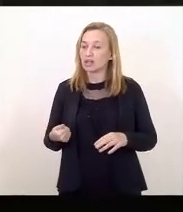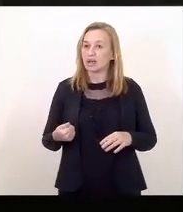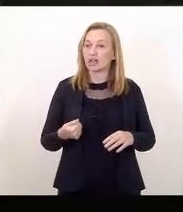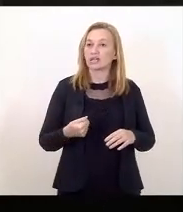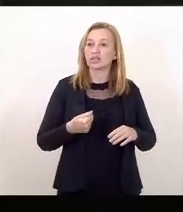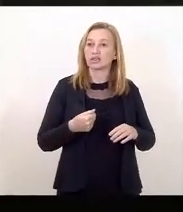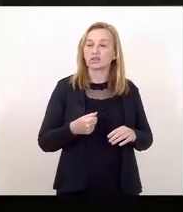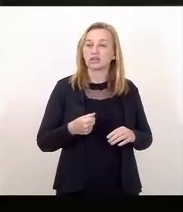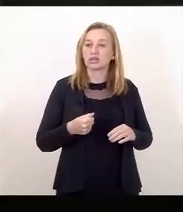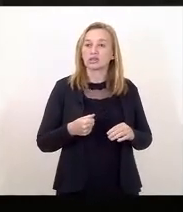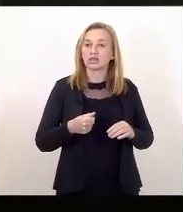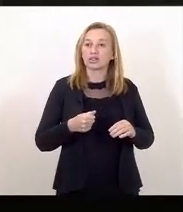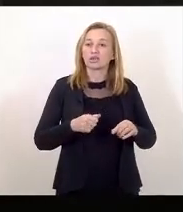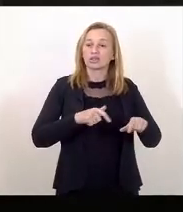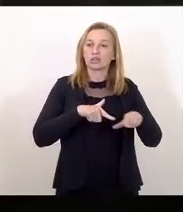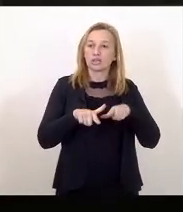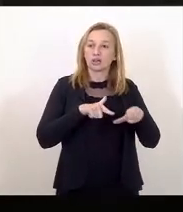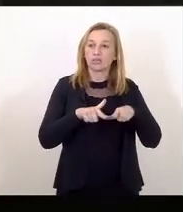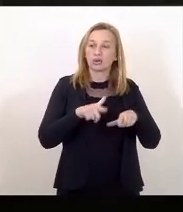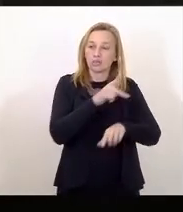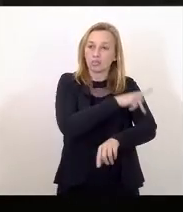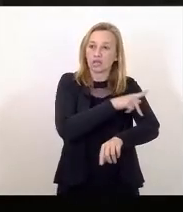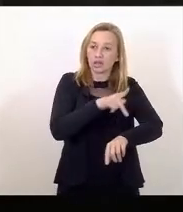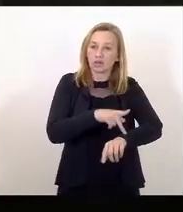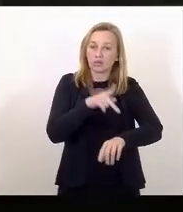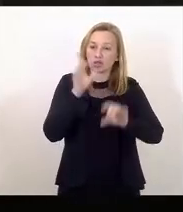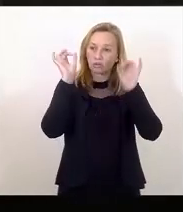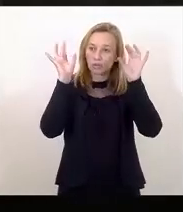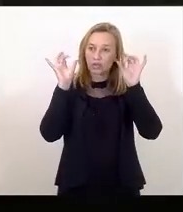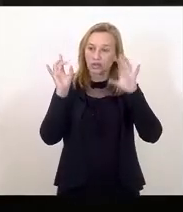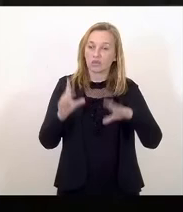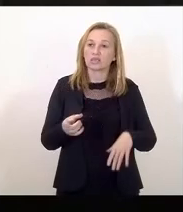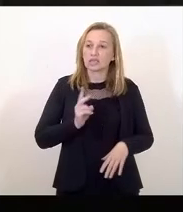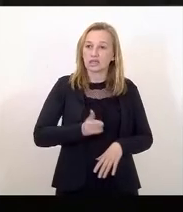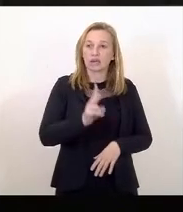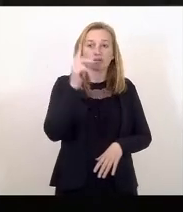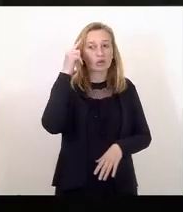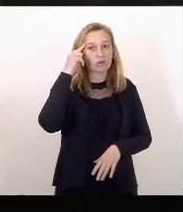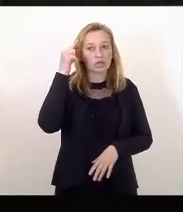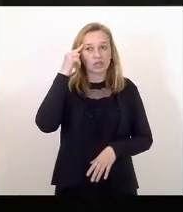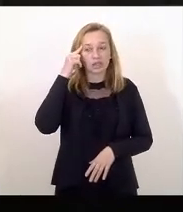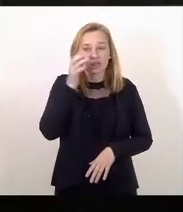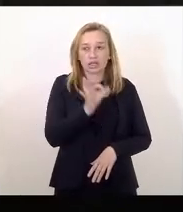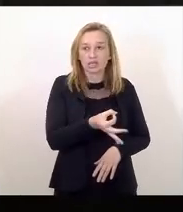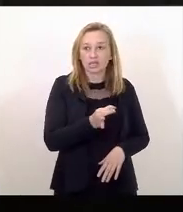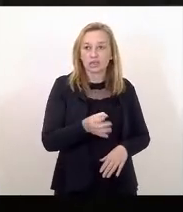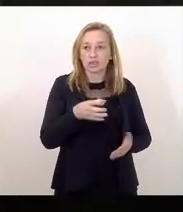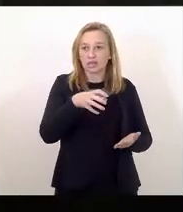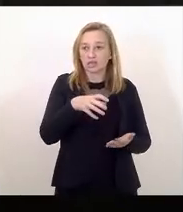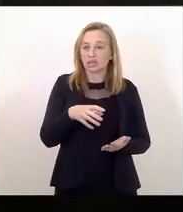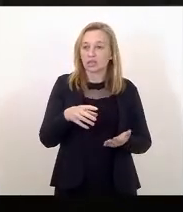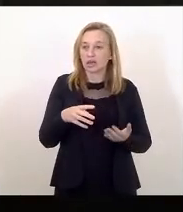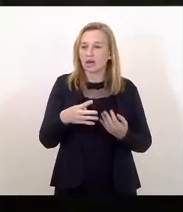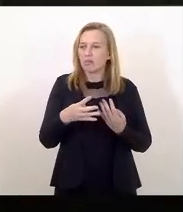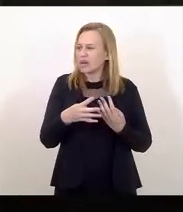orientação pedagógica específica. Sempre pensando na garantia da matrícula